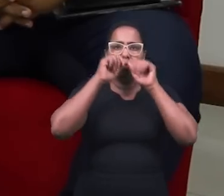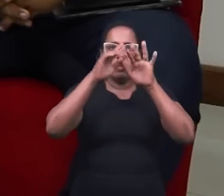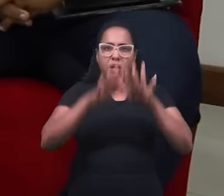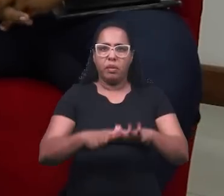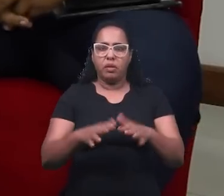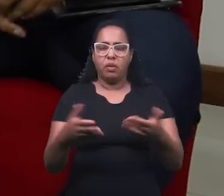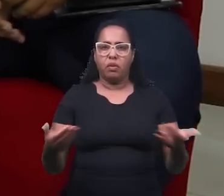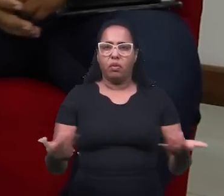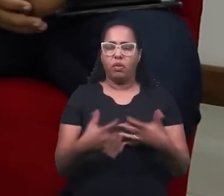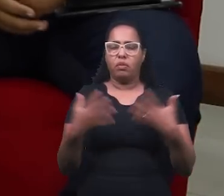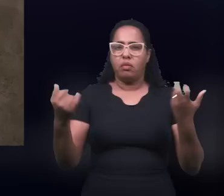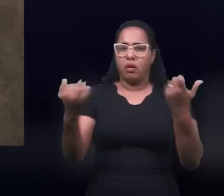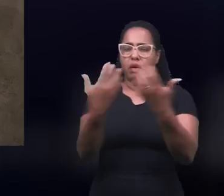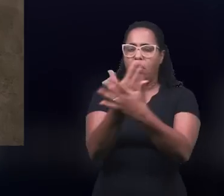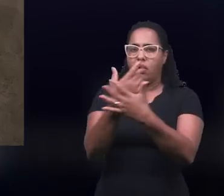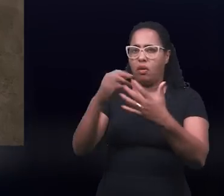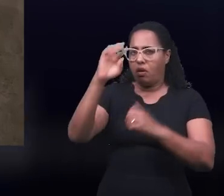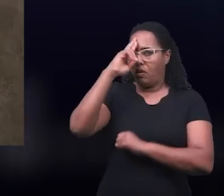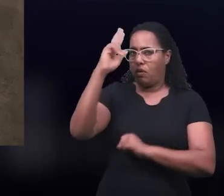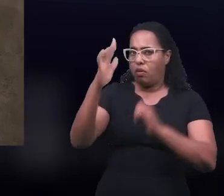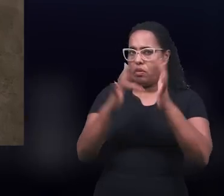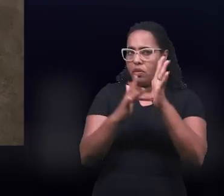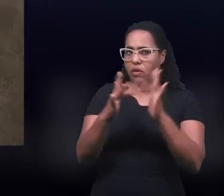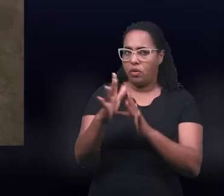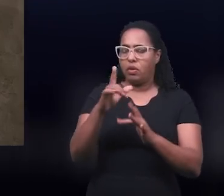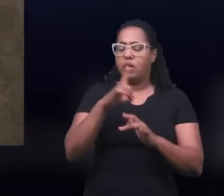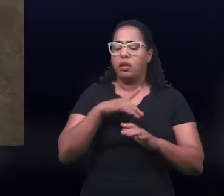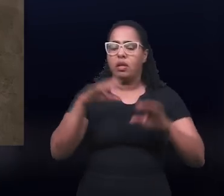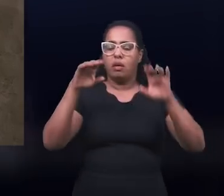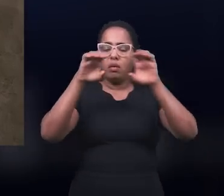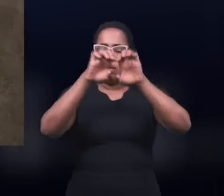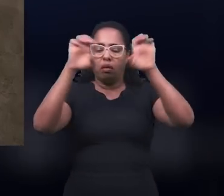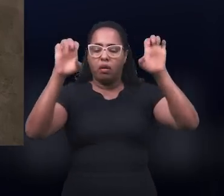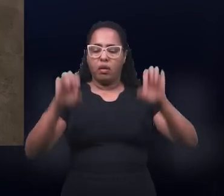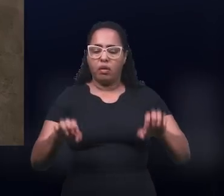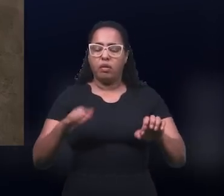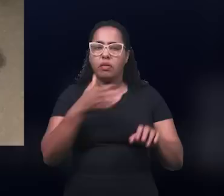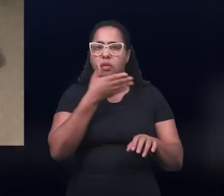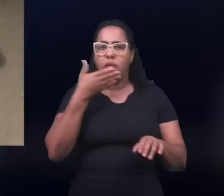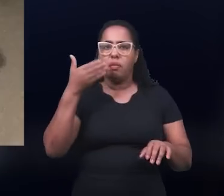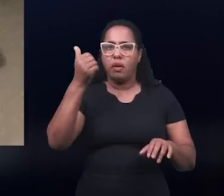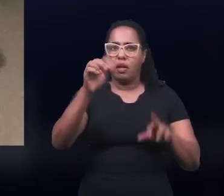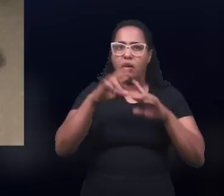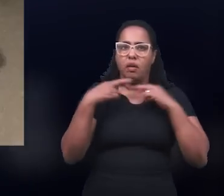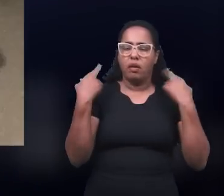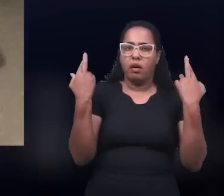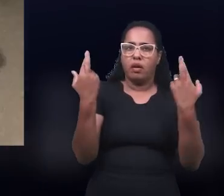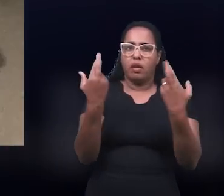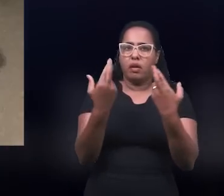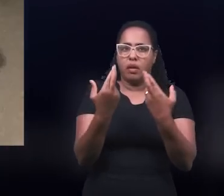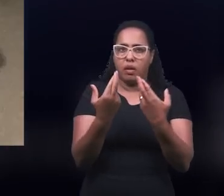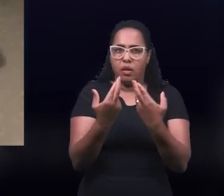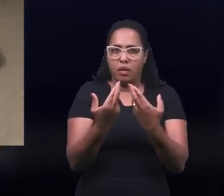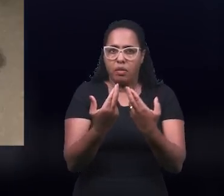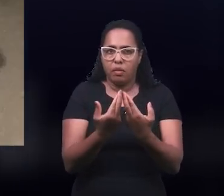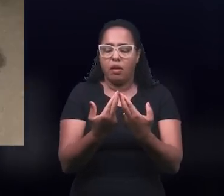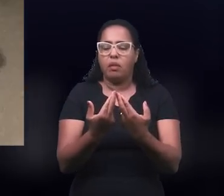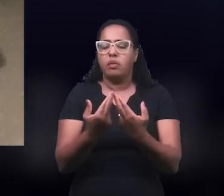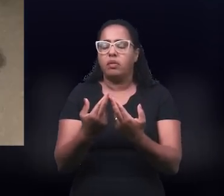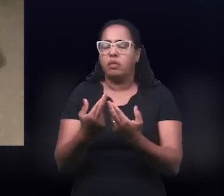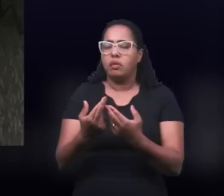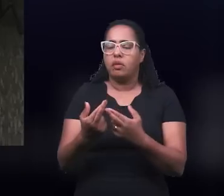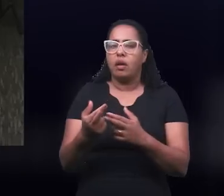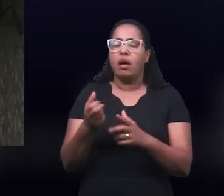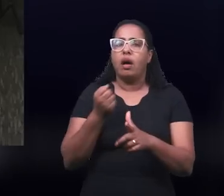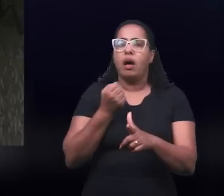hoje, para a honra e glória de São Jesus, nós temos uma estrutura melhor, né? Nós nos reunimos dentro do centro comunitário, nós alugamos